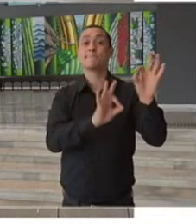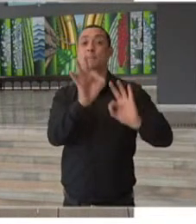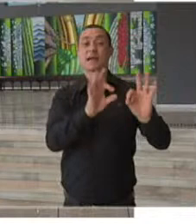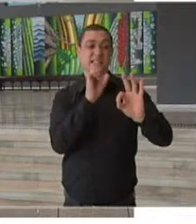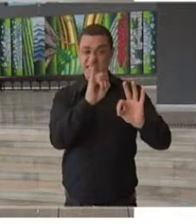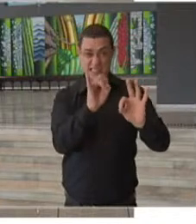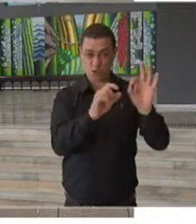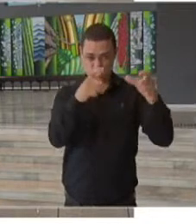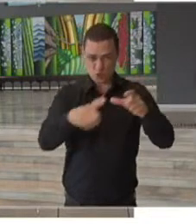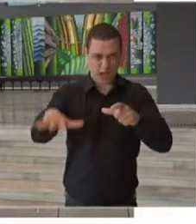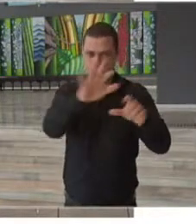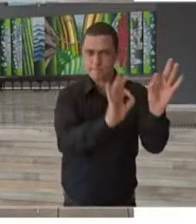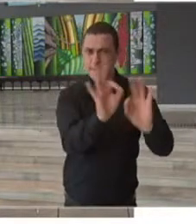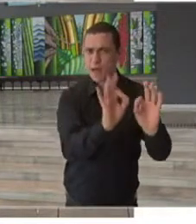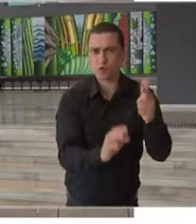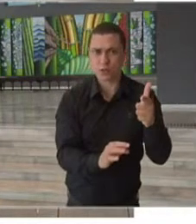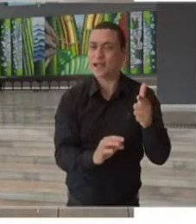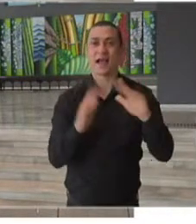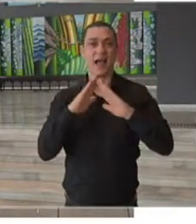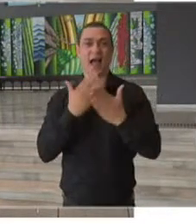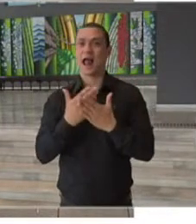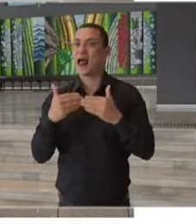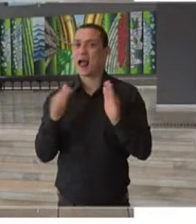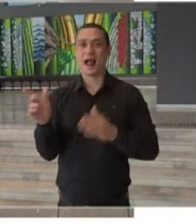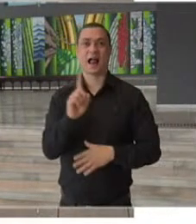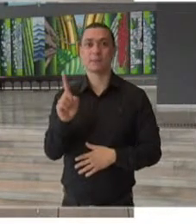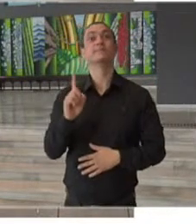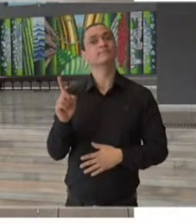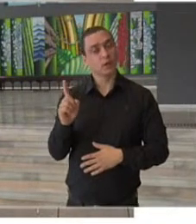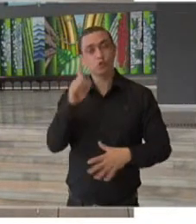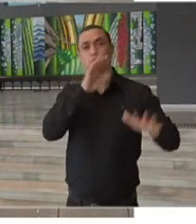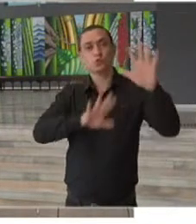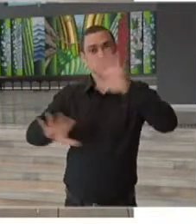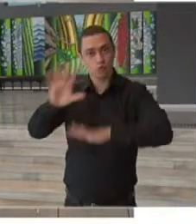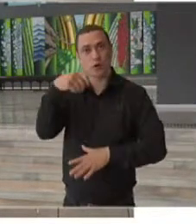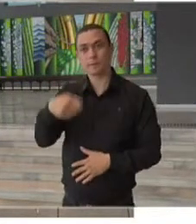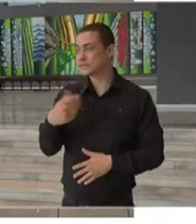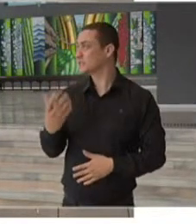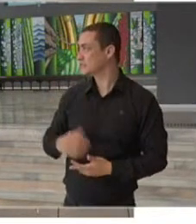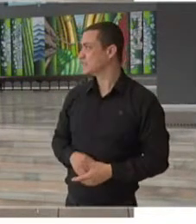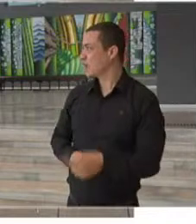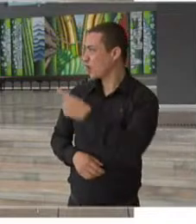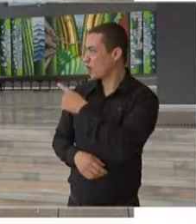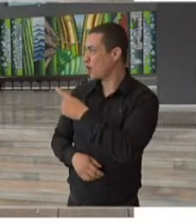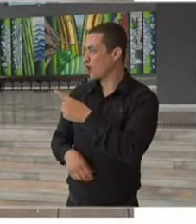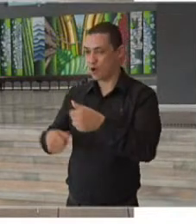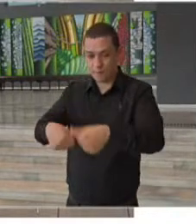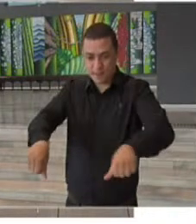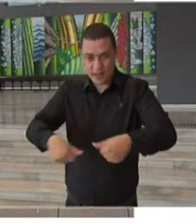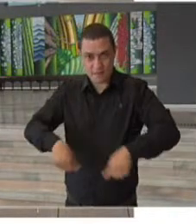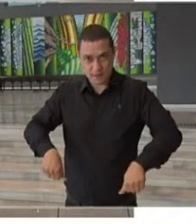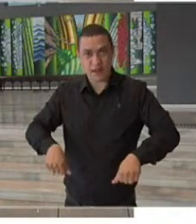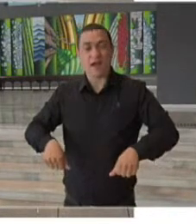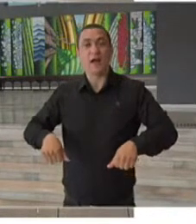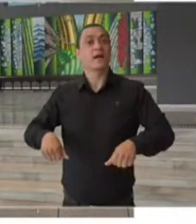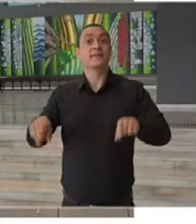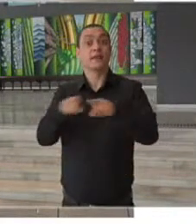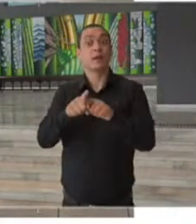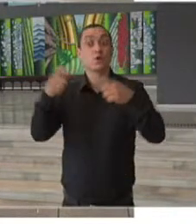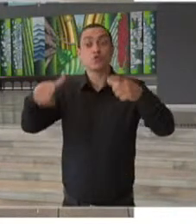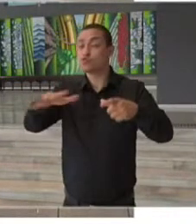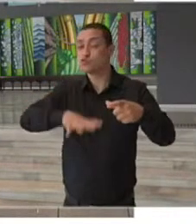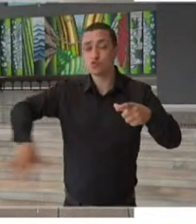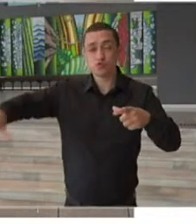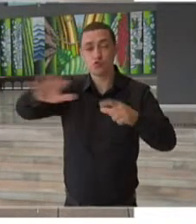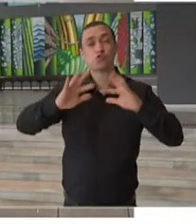Se isso não estiver preparado, não tem retorno. Então, todos os cuidados, as marcações, o ambiente tem que estar